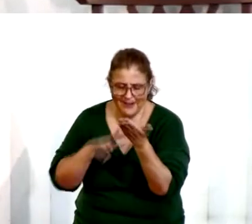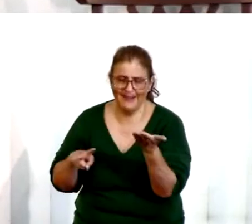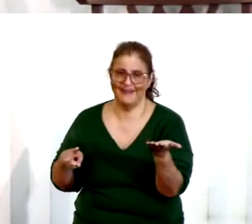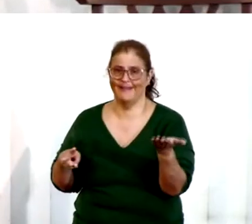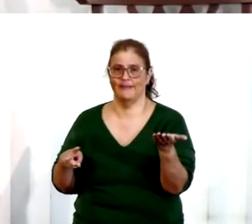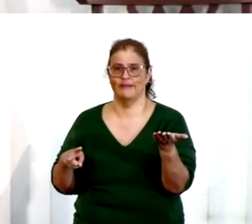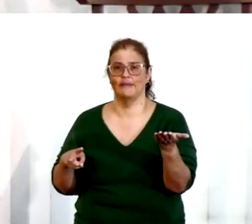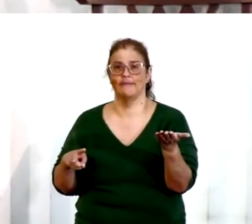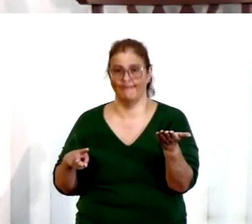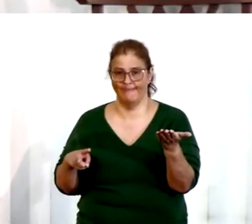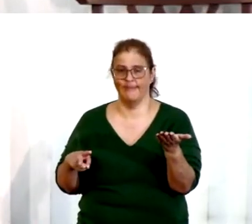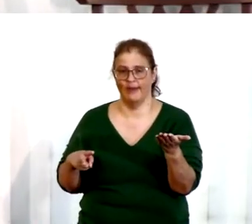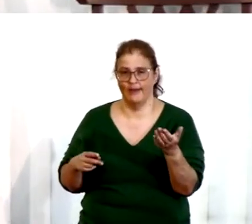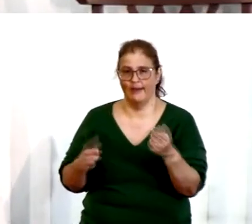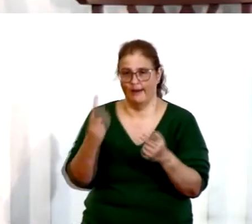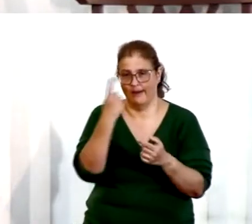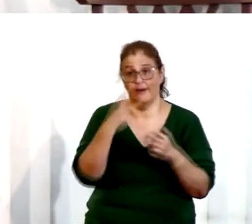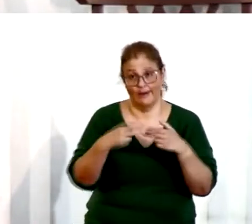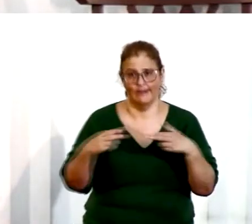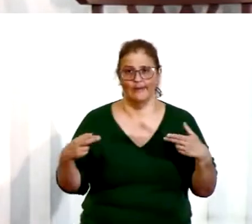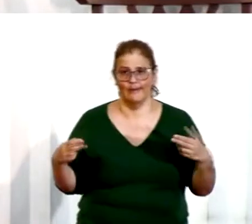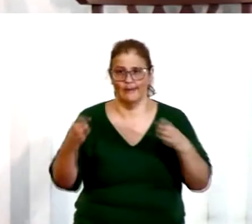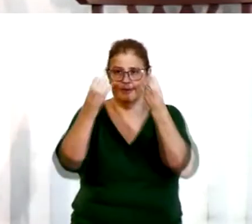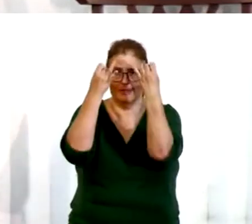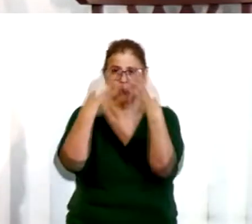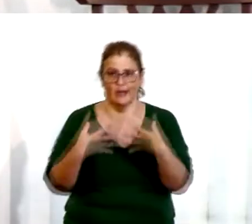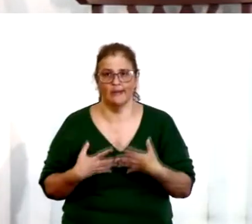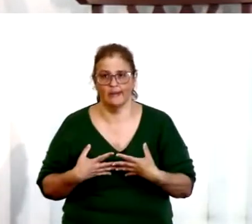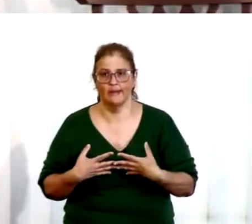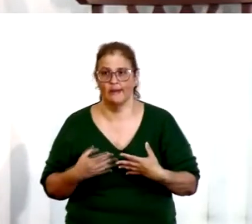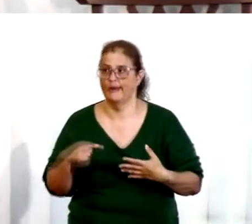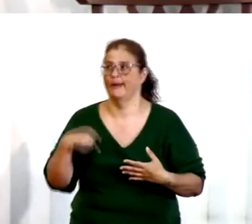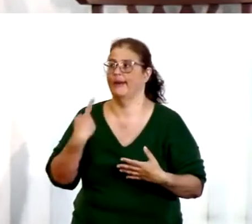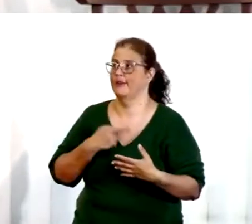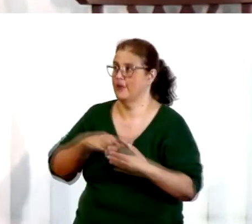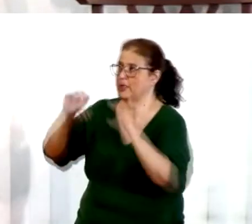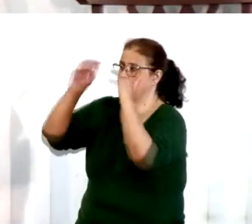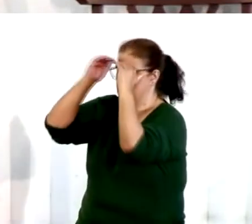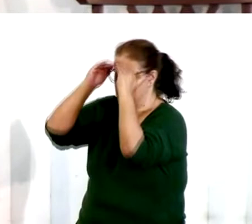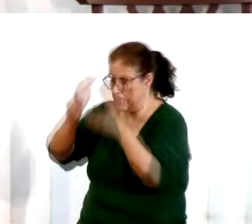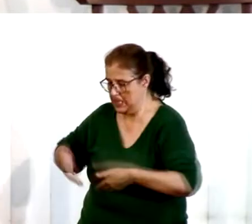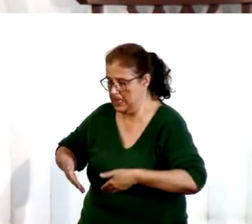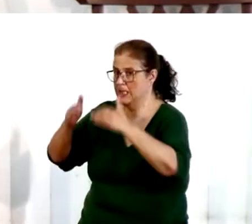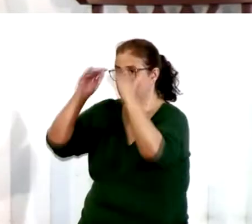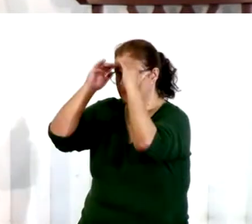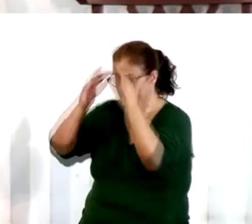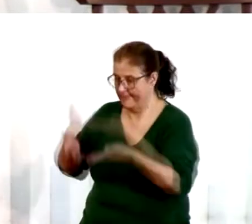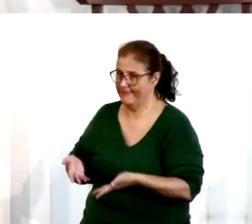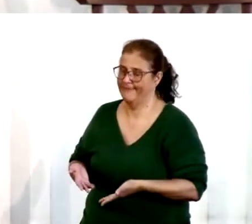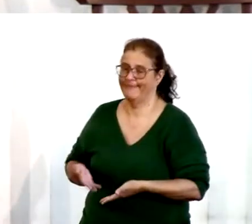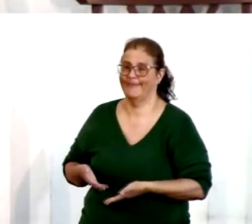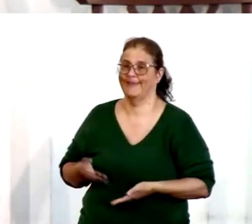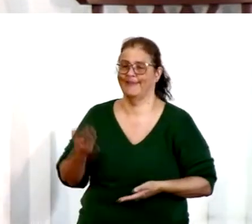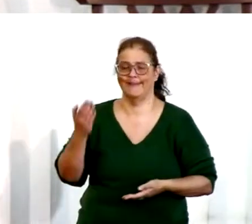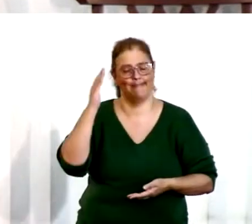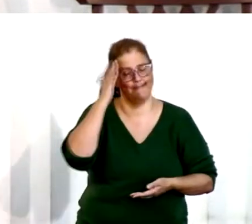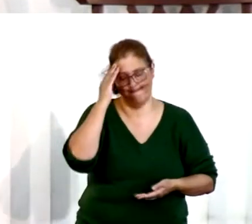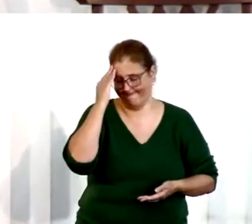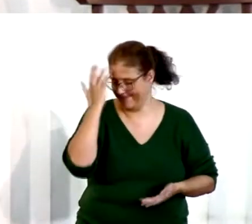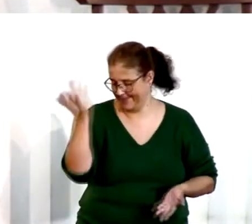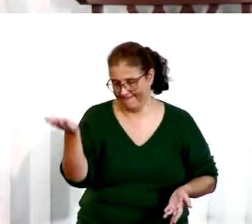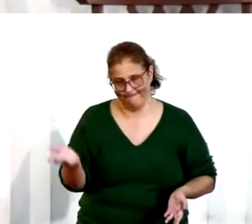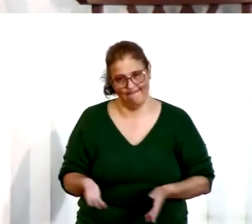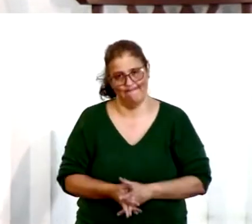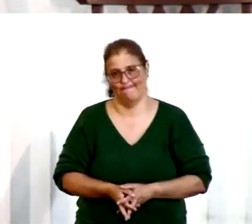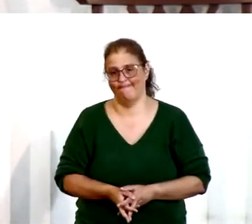gente é desobediente, é que a gente é mau, é que a gente ainda não compreendeu isso, que é para o nosso bem.